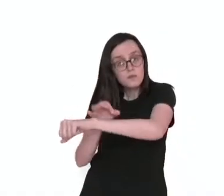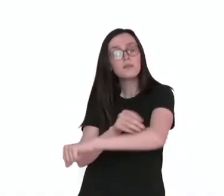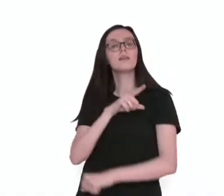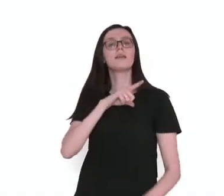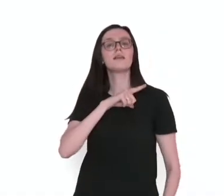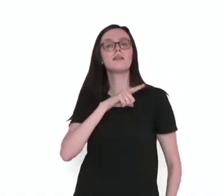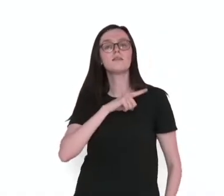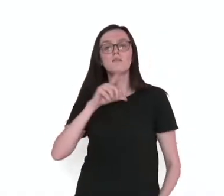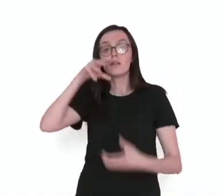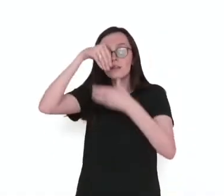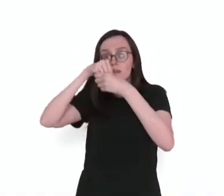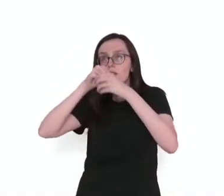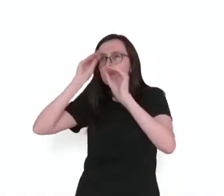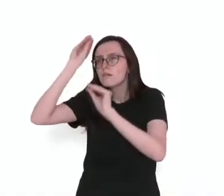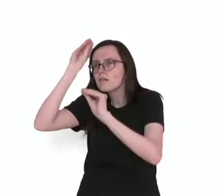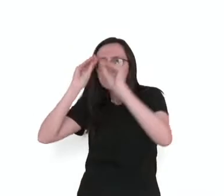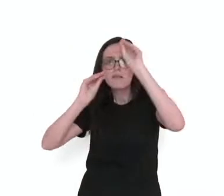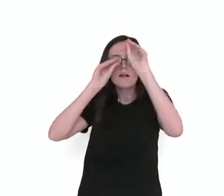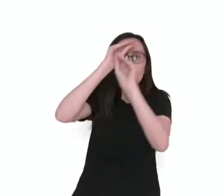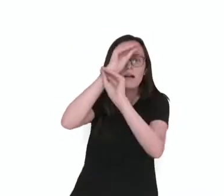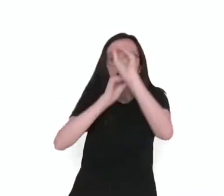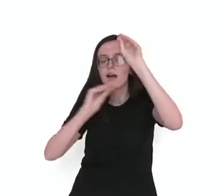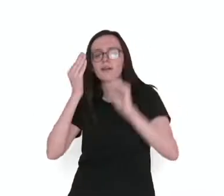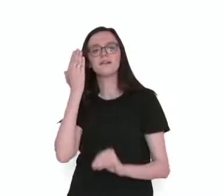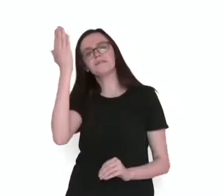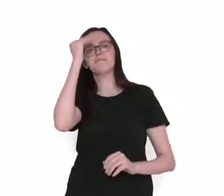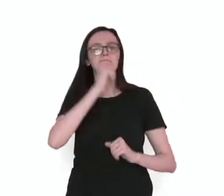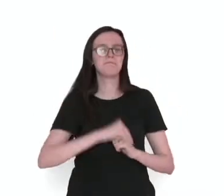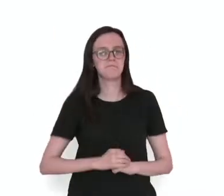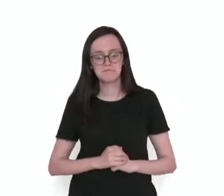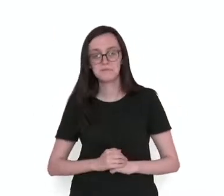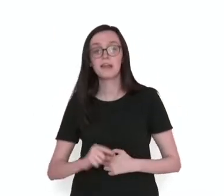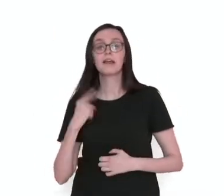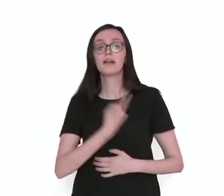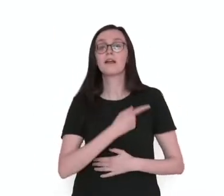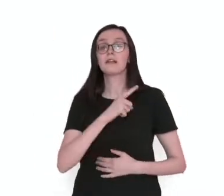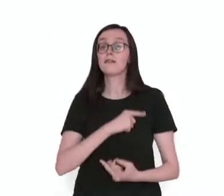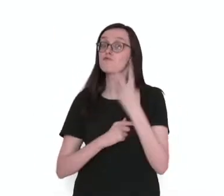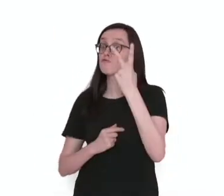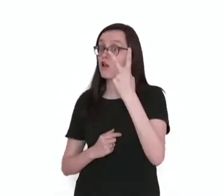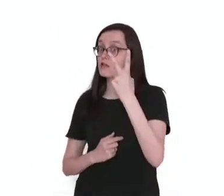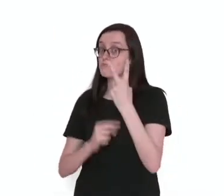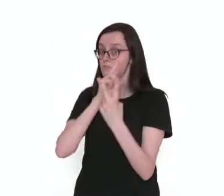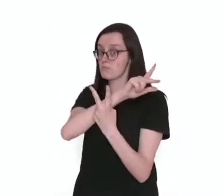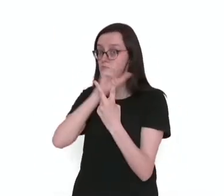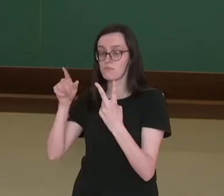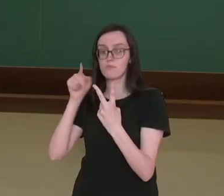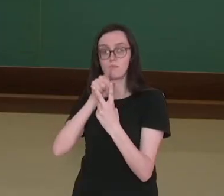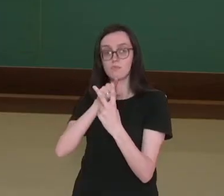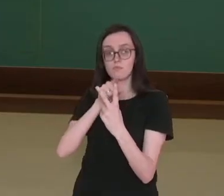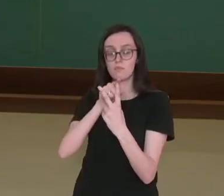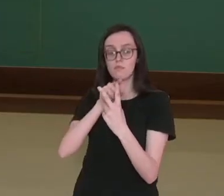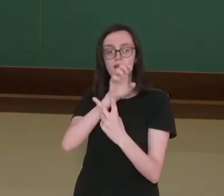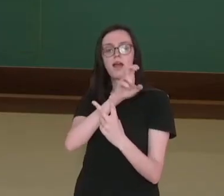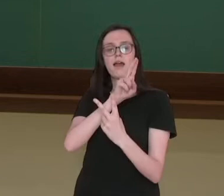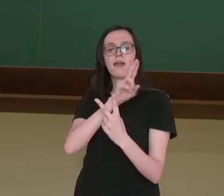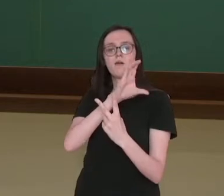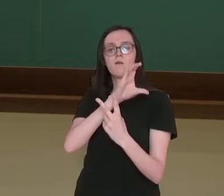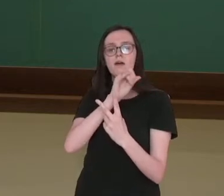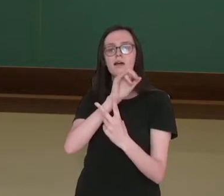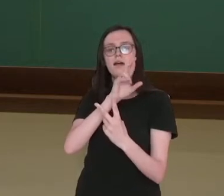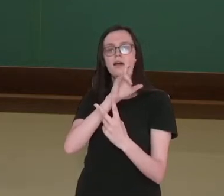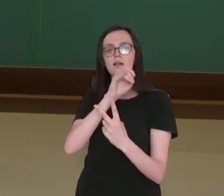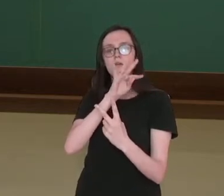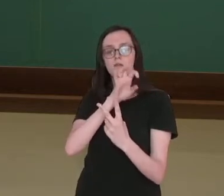existem estruturas que formam essa célula. Então, nós temos dois tipos de células, as células eucarionte e a célula